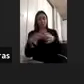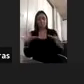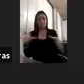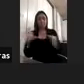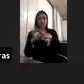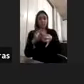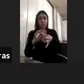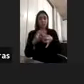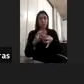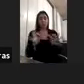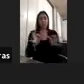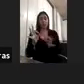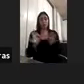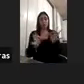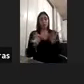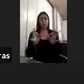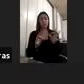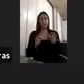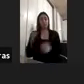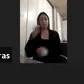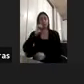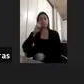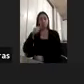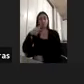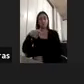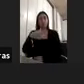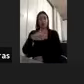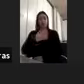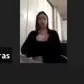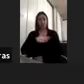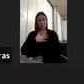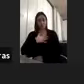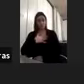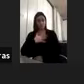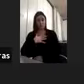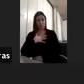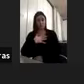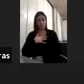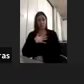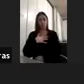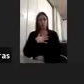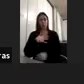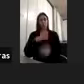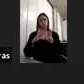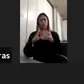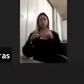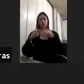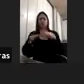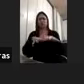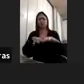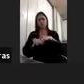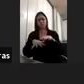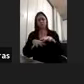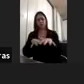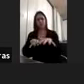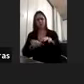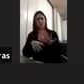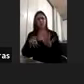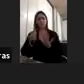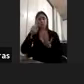programaram para o dia 7 de agosto uma jornada de manifestações, cujo programa ainda vai ser